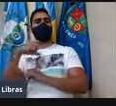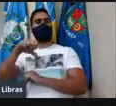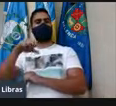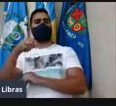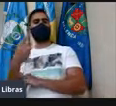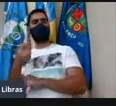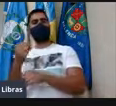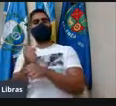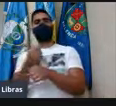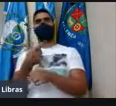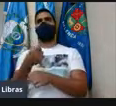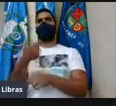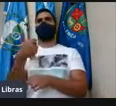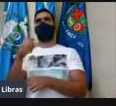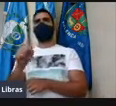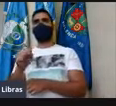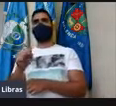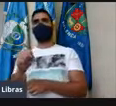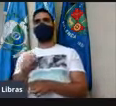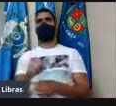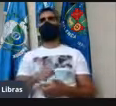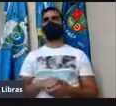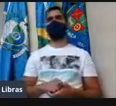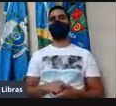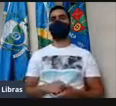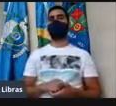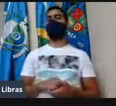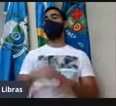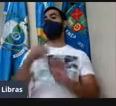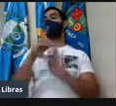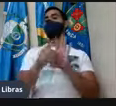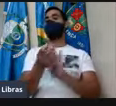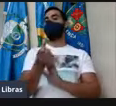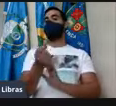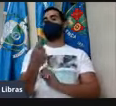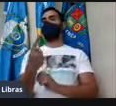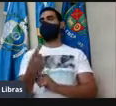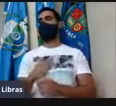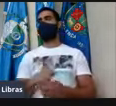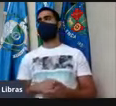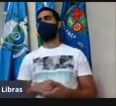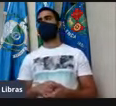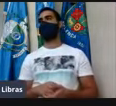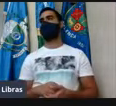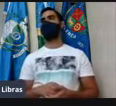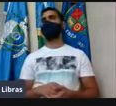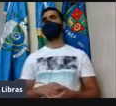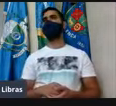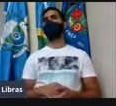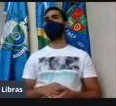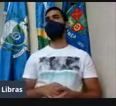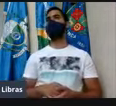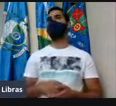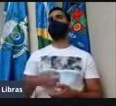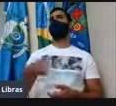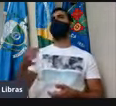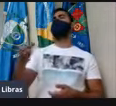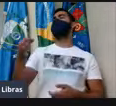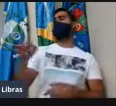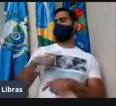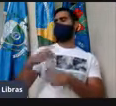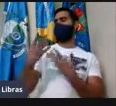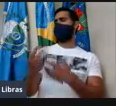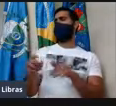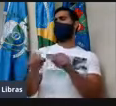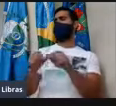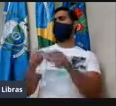de 2018, redação dada pelo decreto 71, bem como os motivos. Certo de ser atendida, o presente